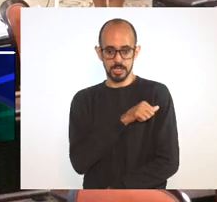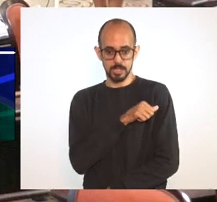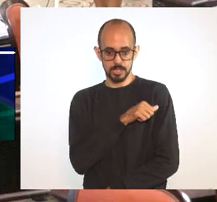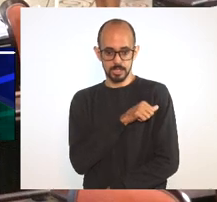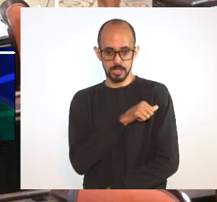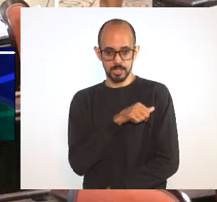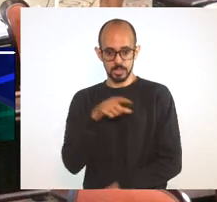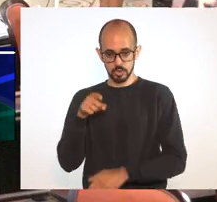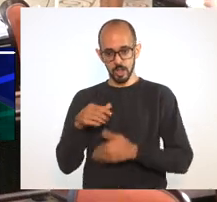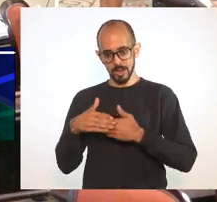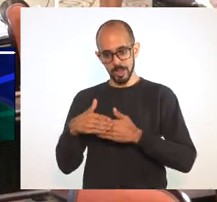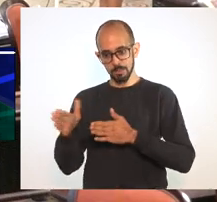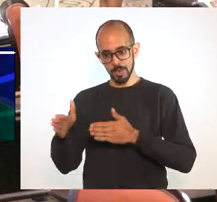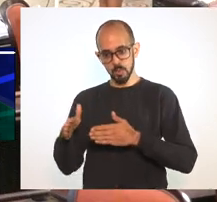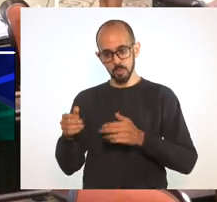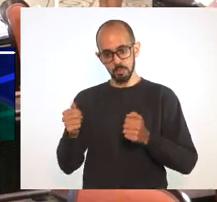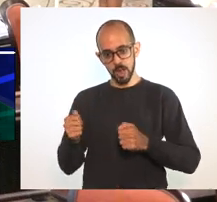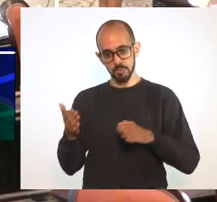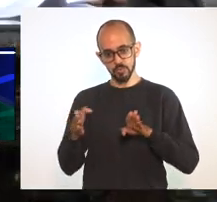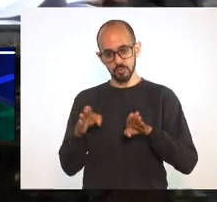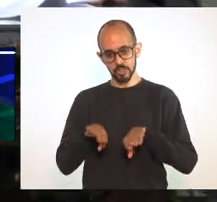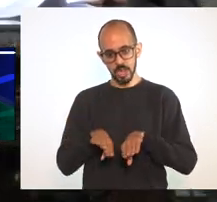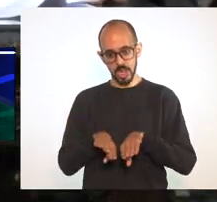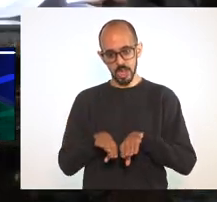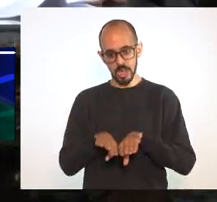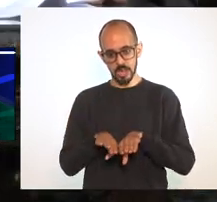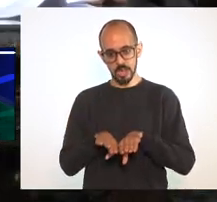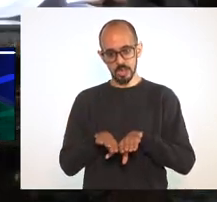fecha. Então, deputada